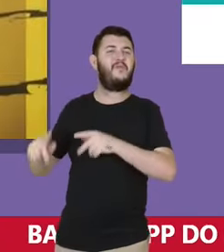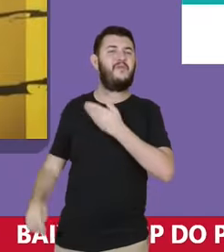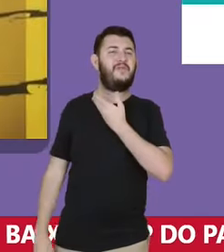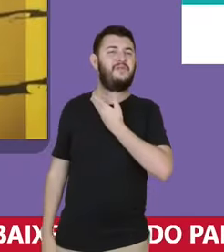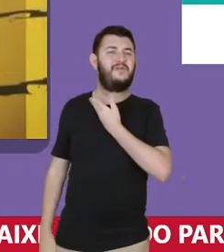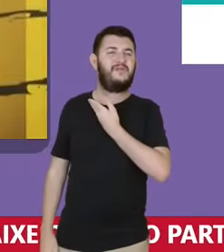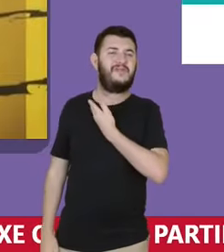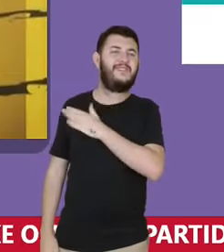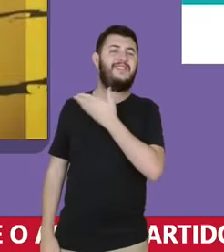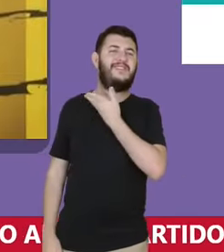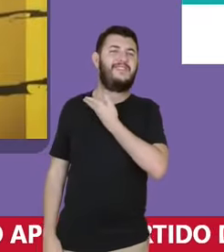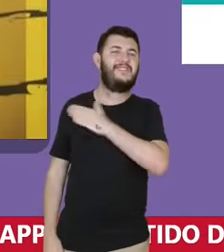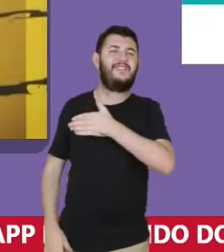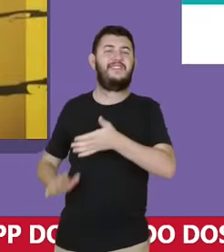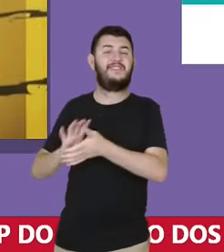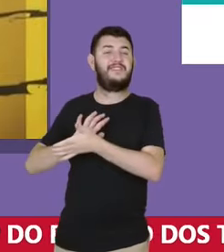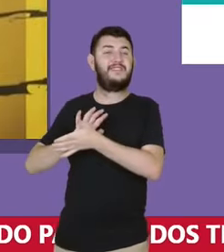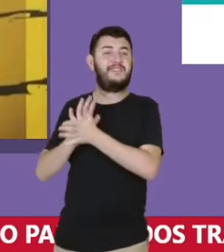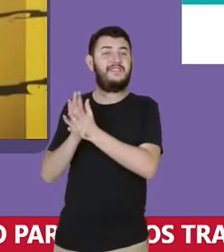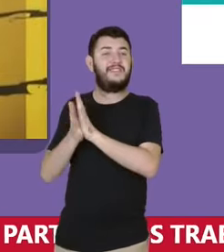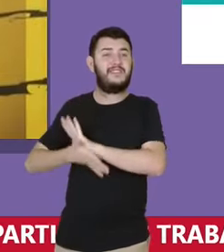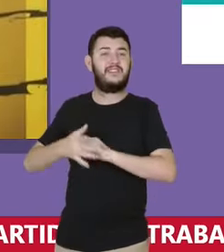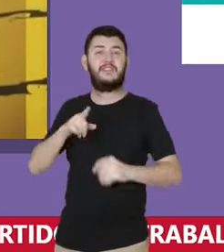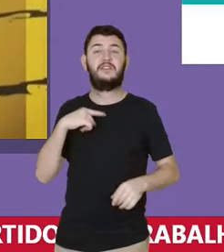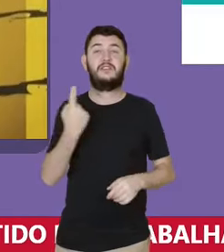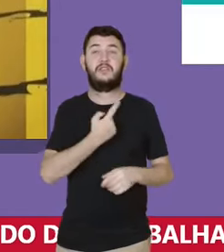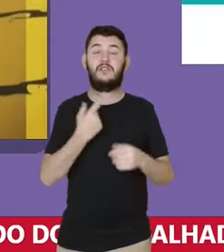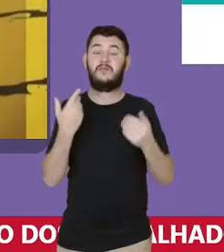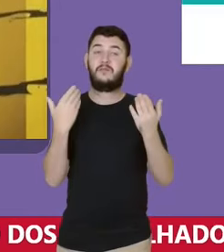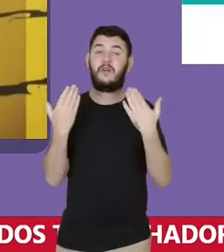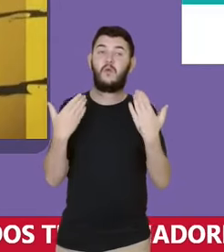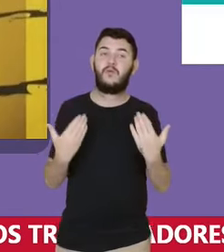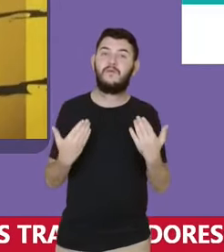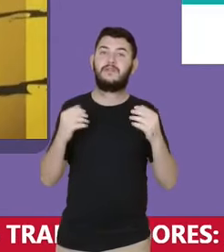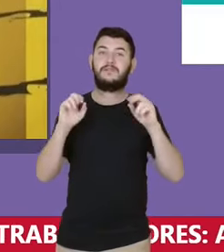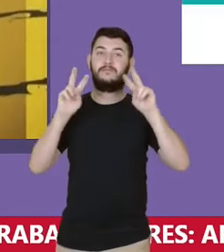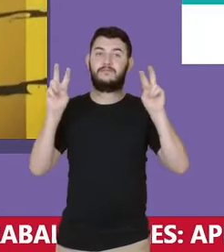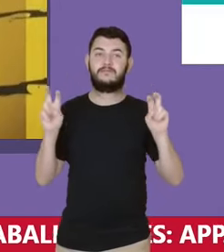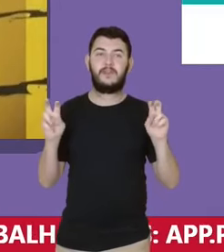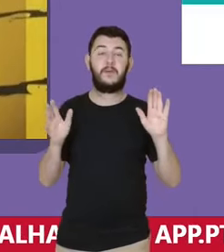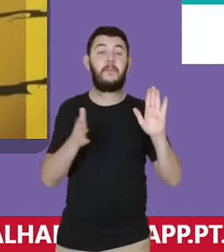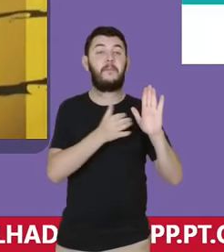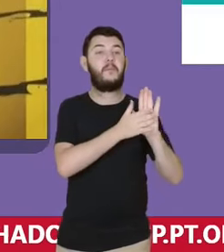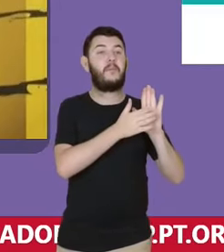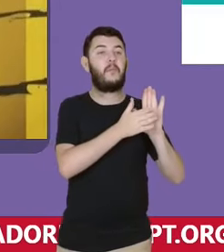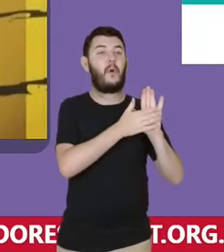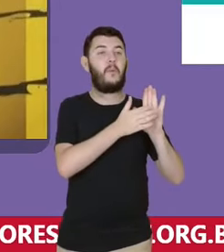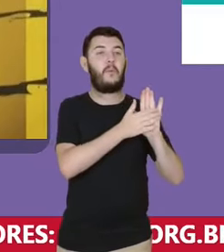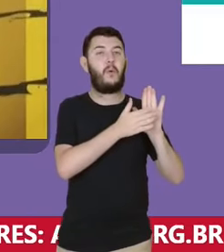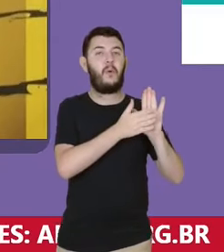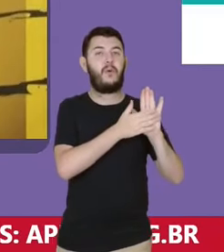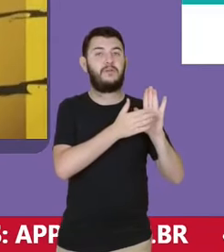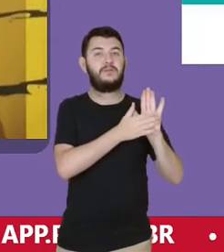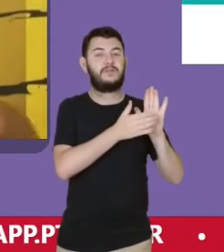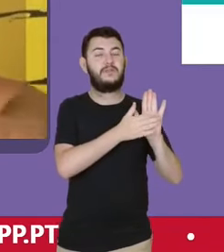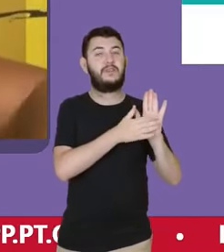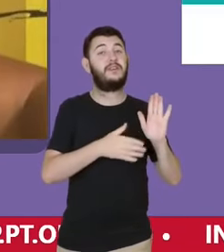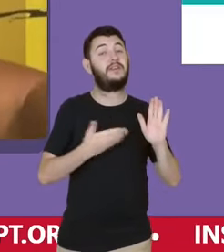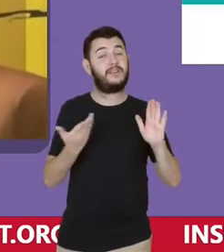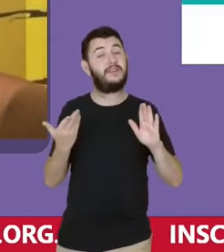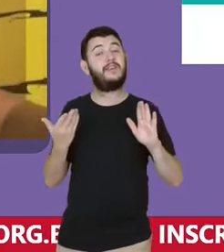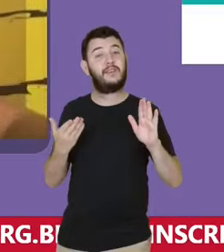nós vamos estar conversando um pouquinho sobre quais são essas propostas, né, que as mulheres do campo, da cidade